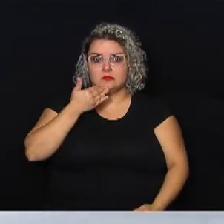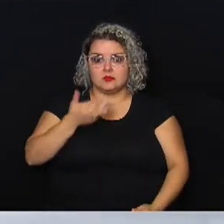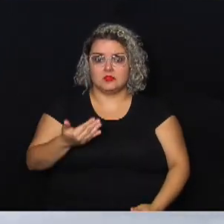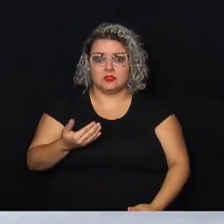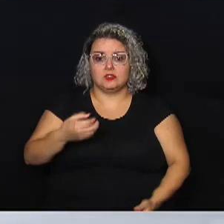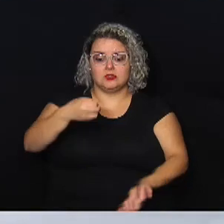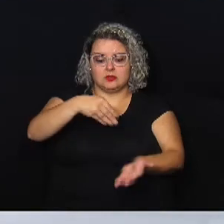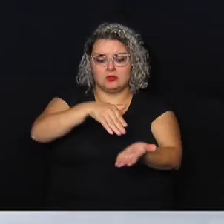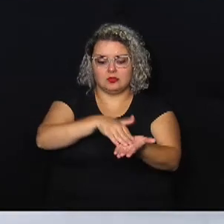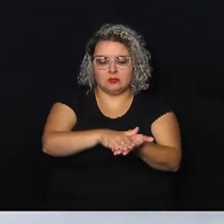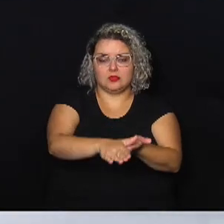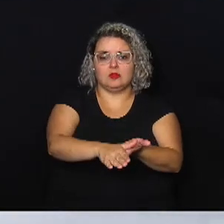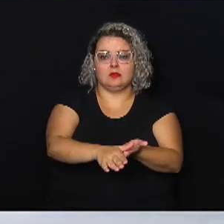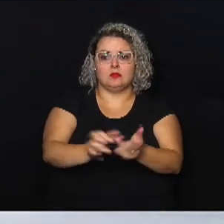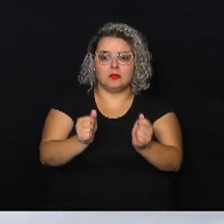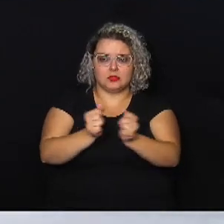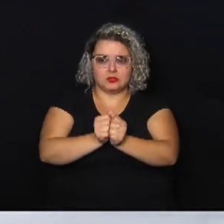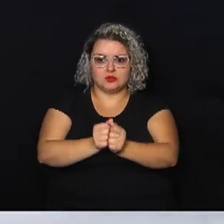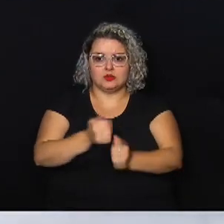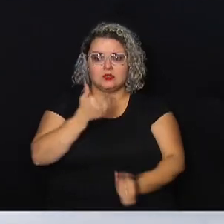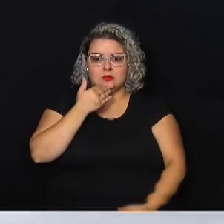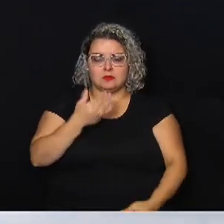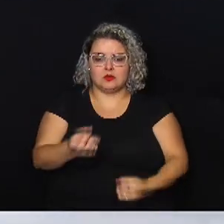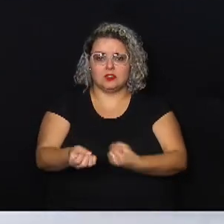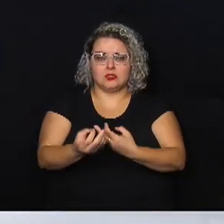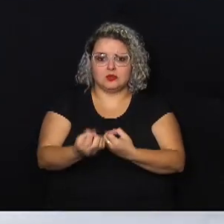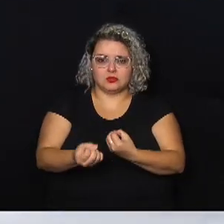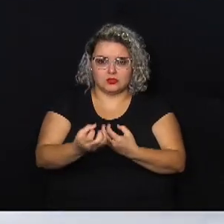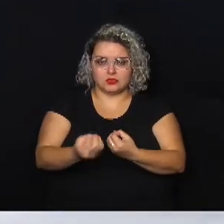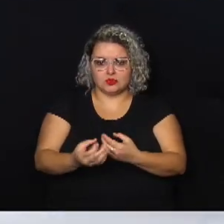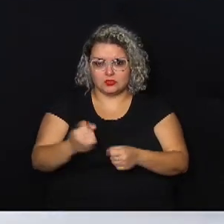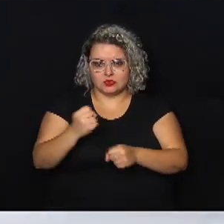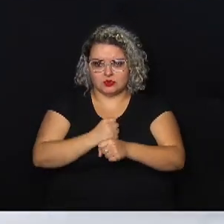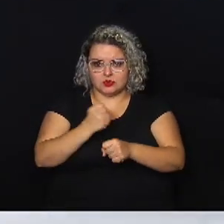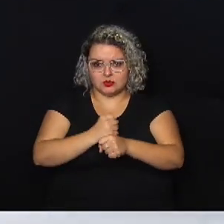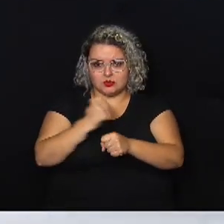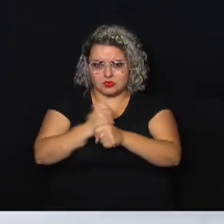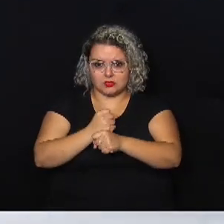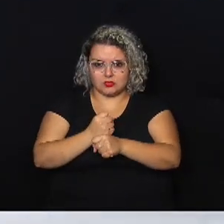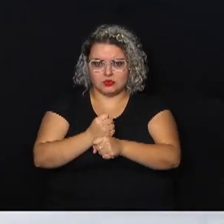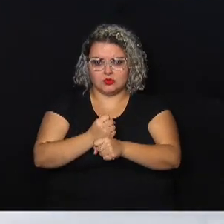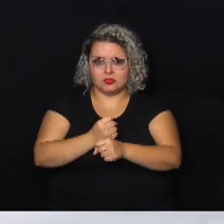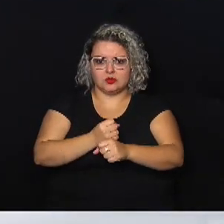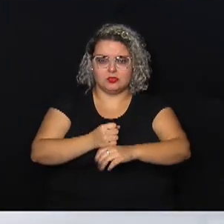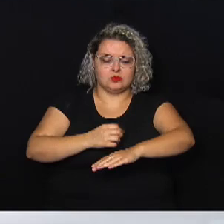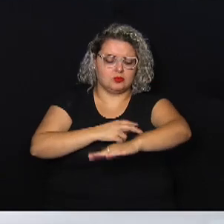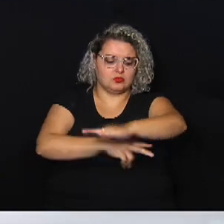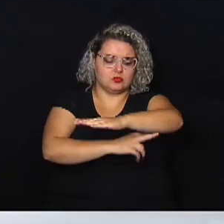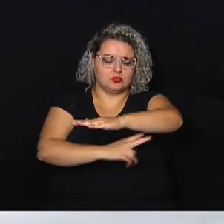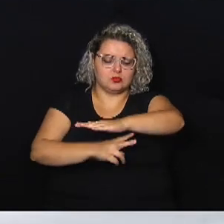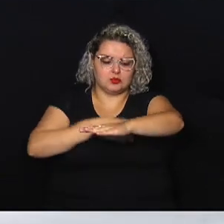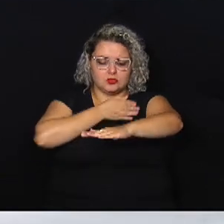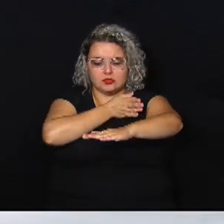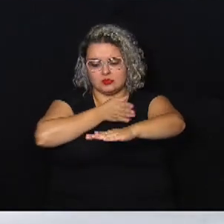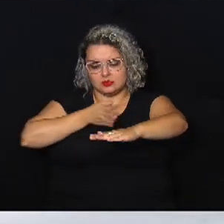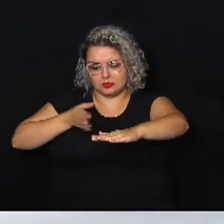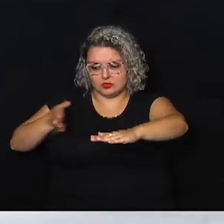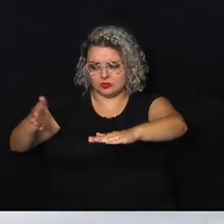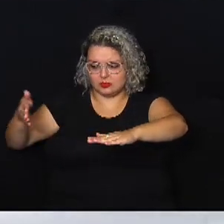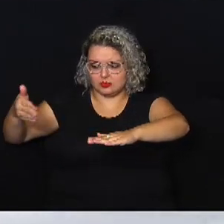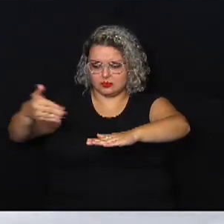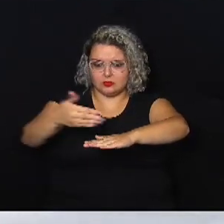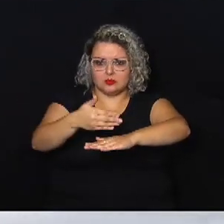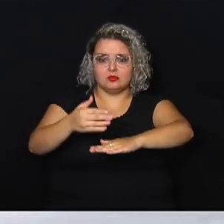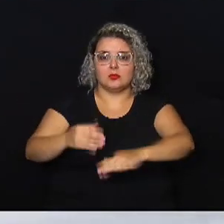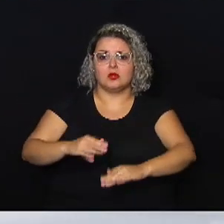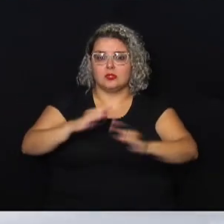cópia. Ele também pede informações sobre a construção de desvios ou rotas alternativas para que os moradores